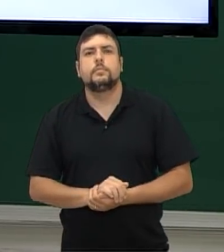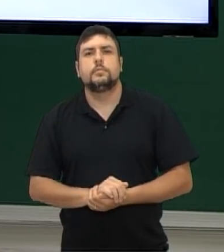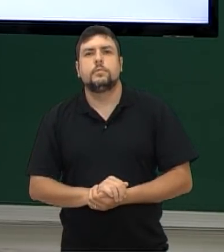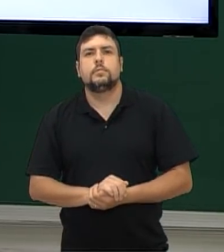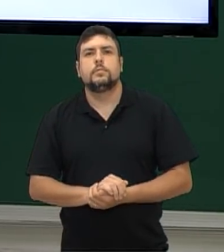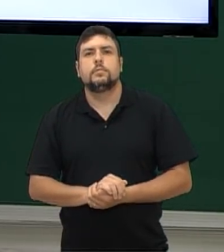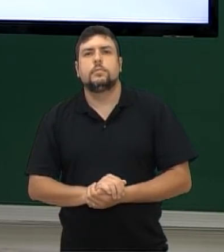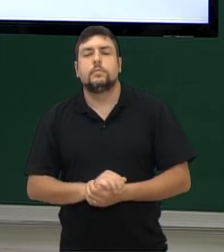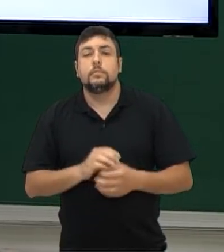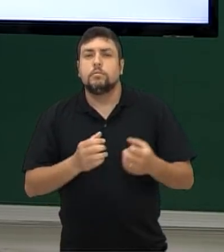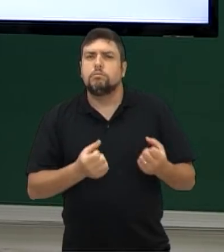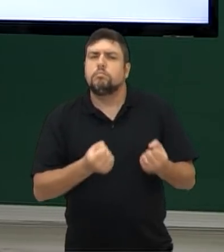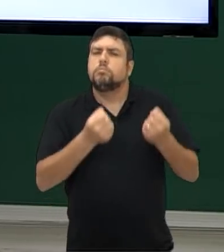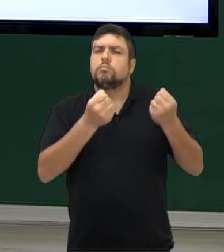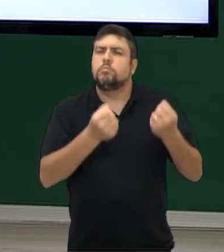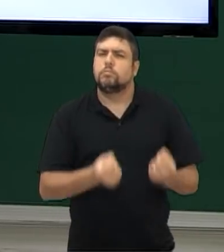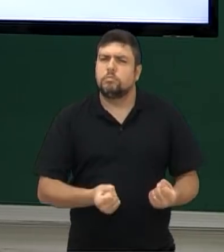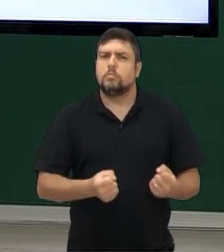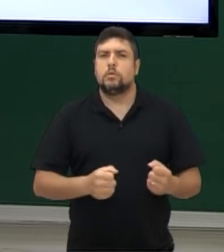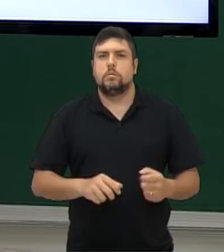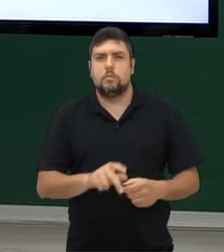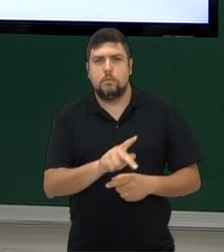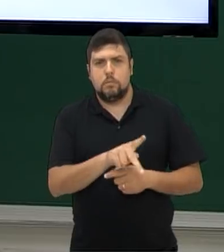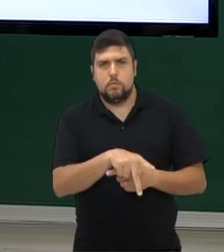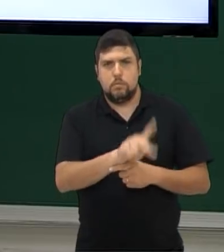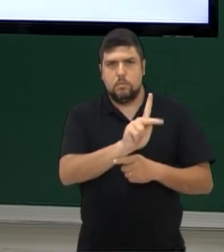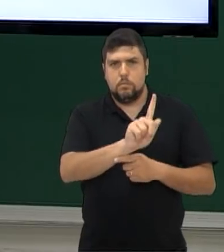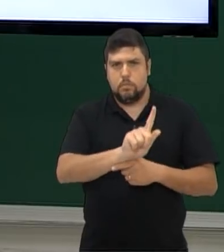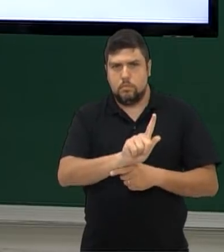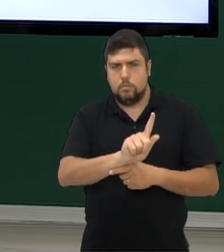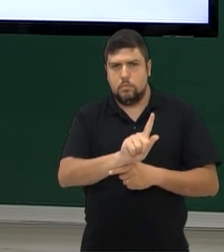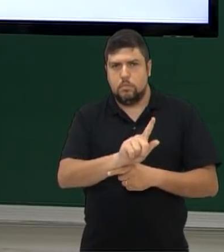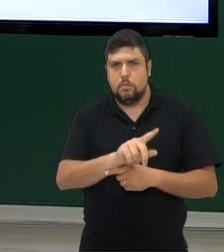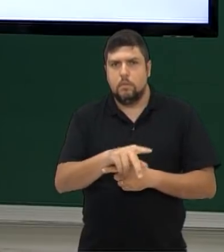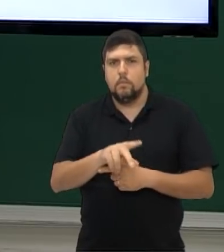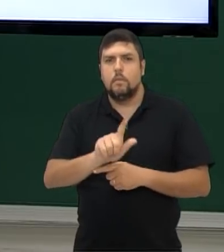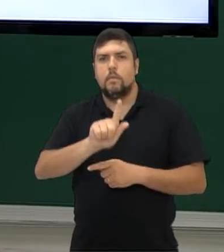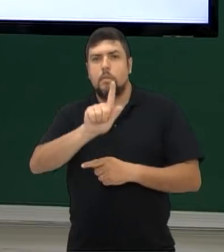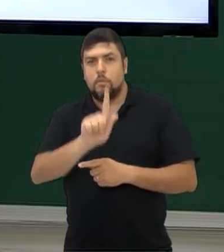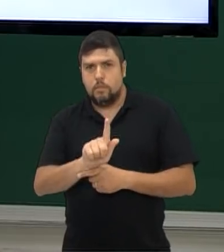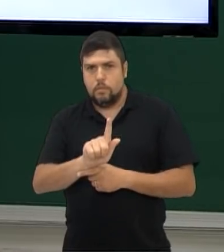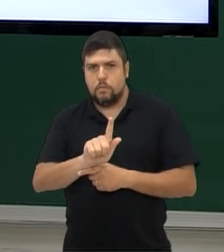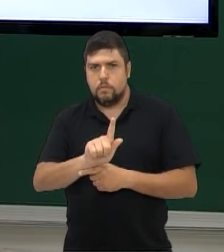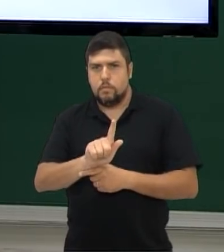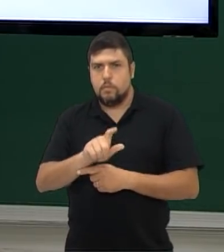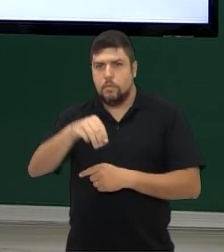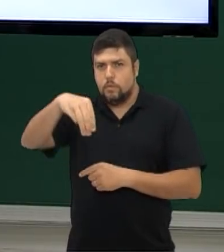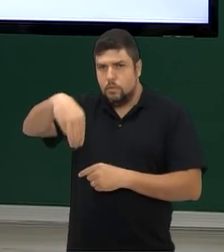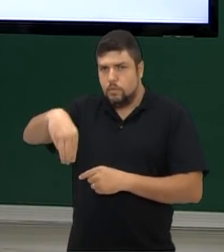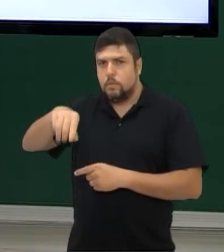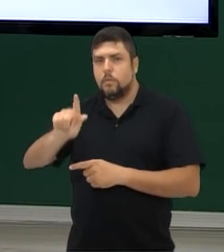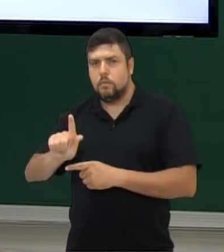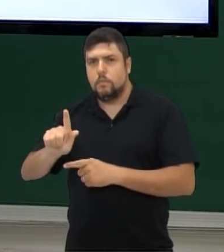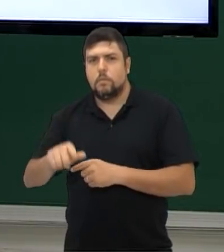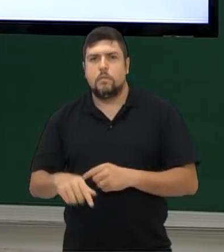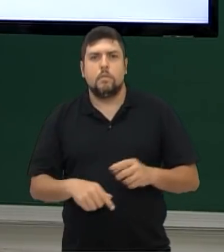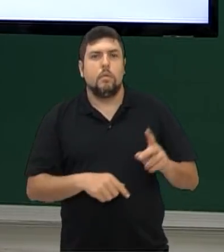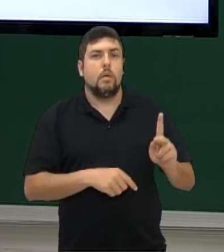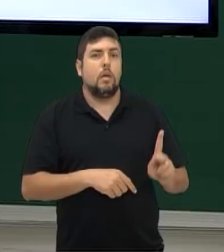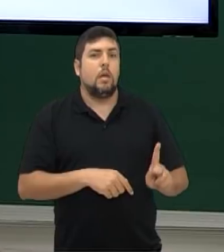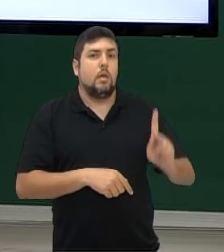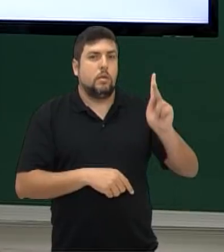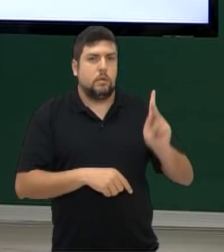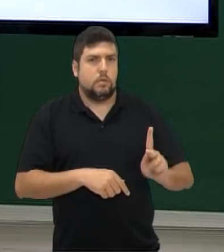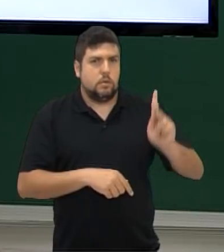massa, quais são as mais usadas? Quilo, grama e miligrama. Então, a gente vai focar nisso. Quilo, quando eu quero pesar